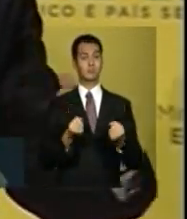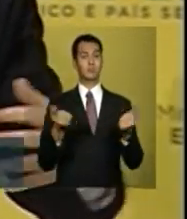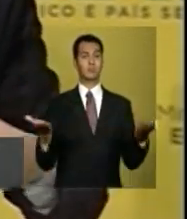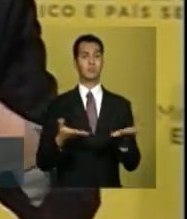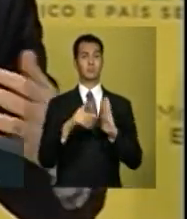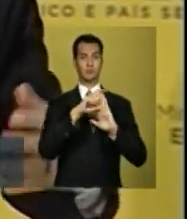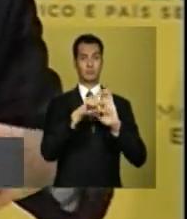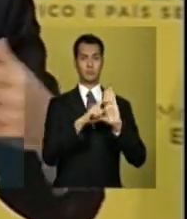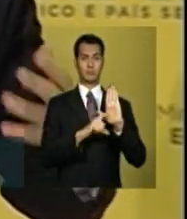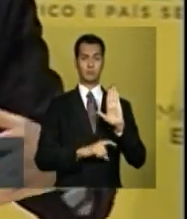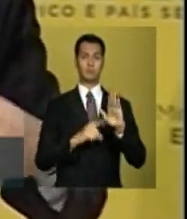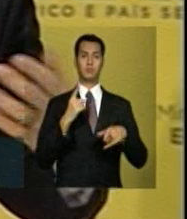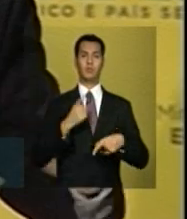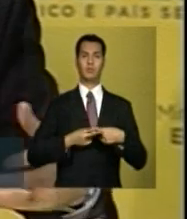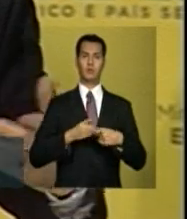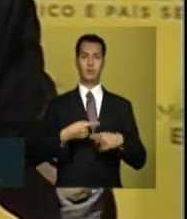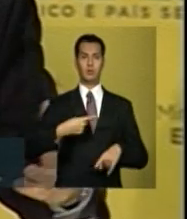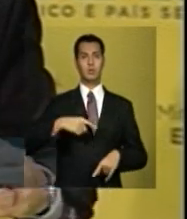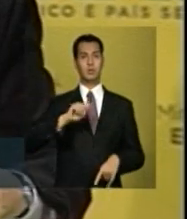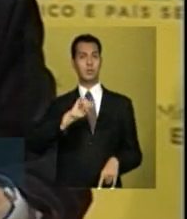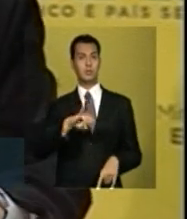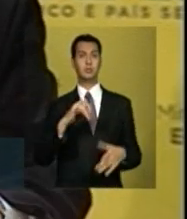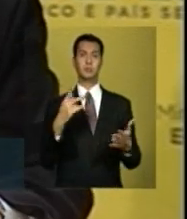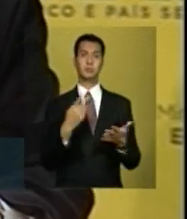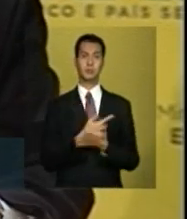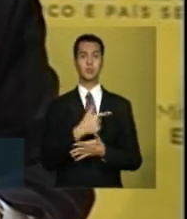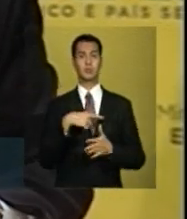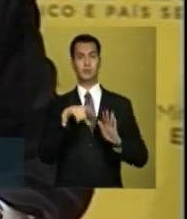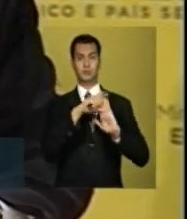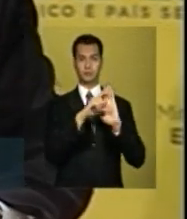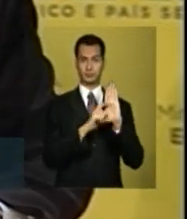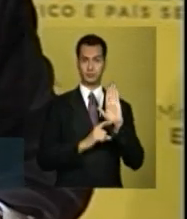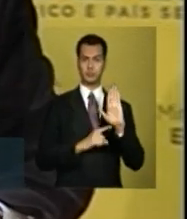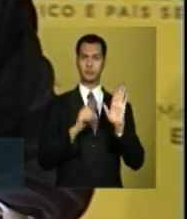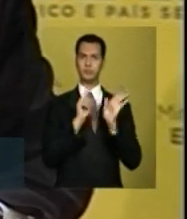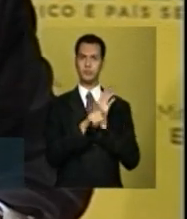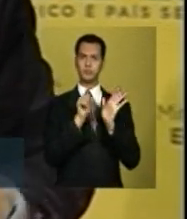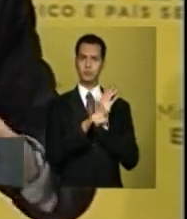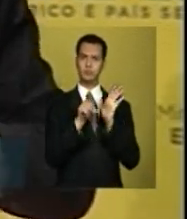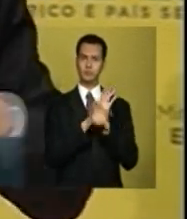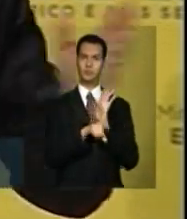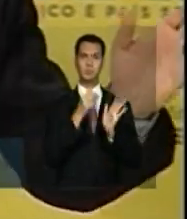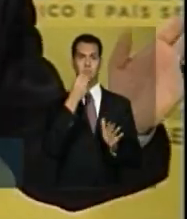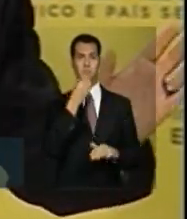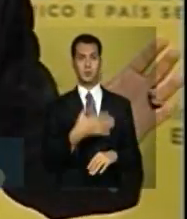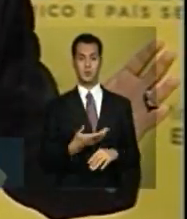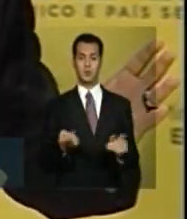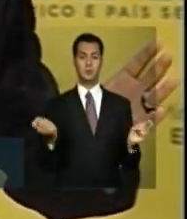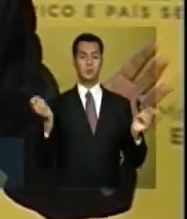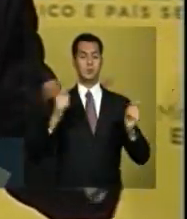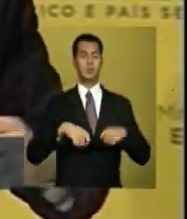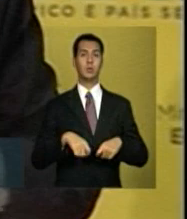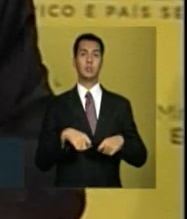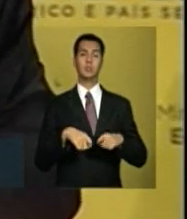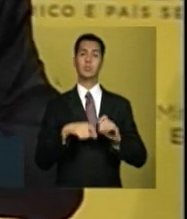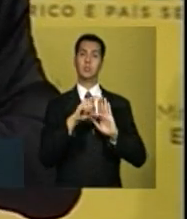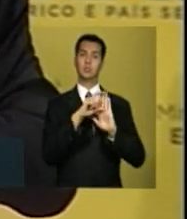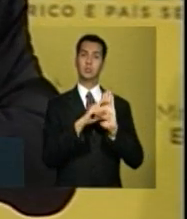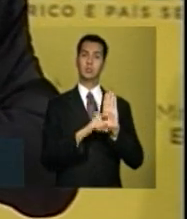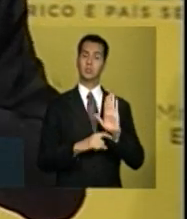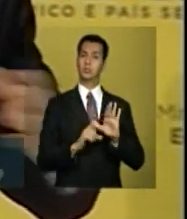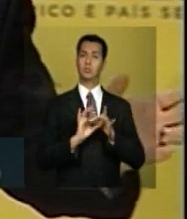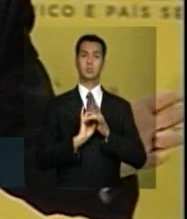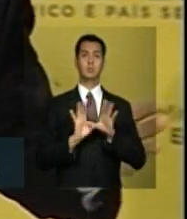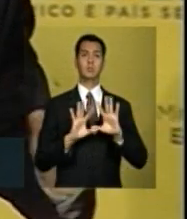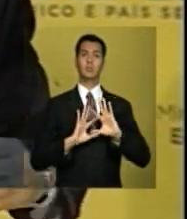medida que a tiver um banco nós temos dito e é mais ou menos isso mesmo nós podemos eh Um dia quem sabe abrir inteiramente as questões os alunos